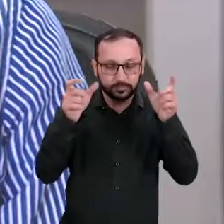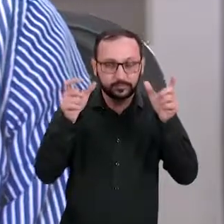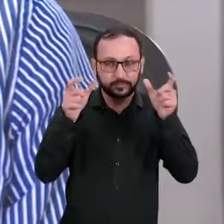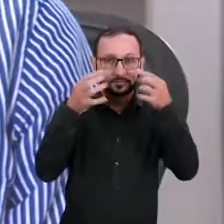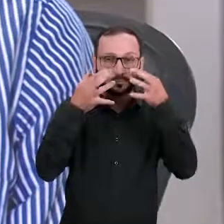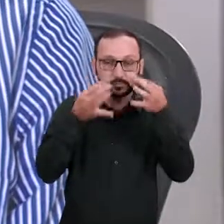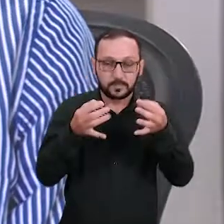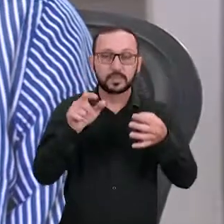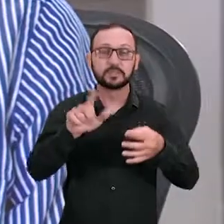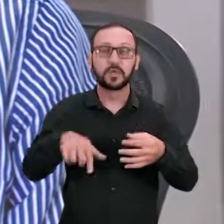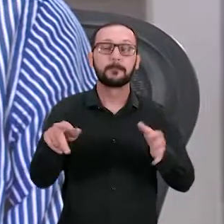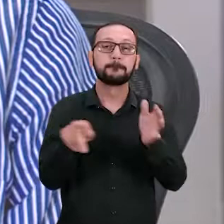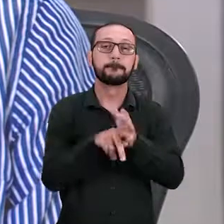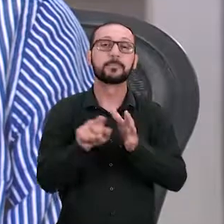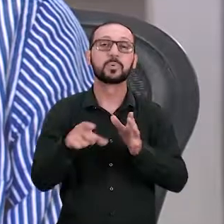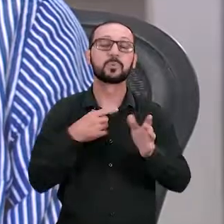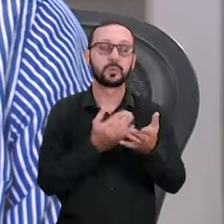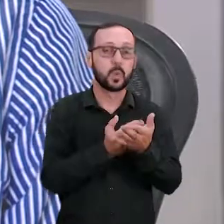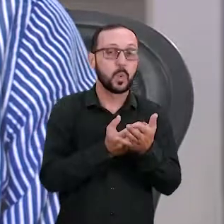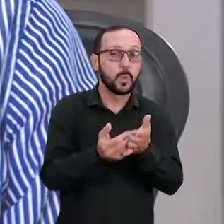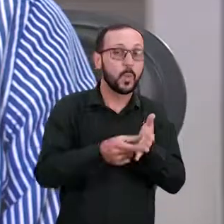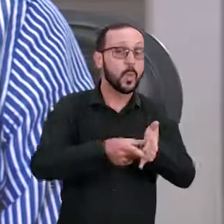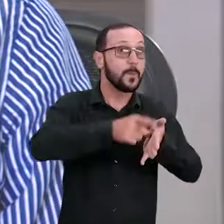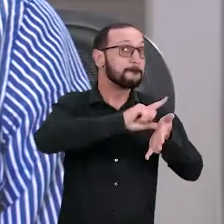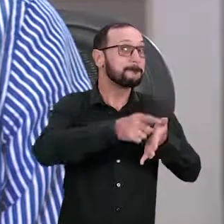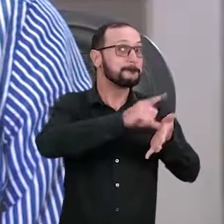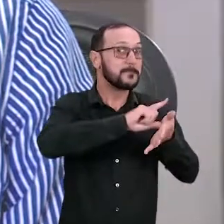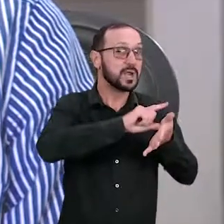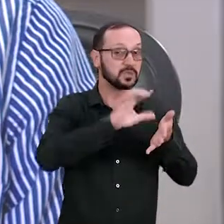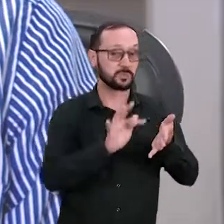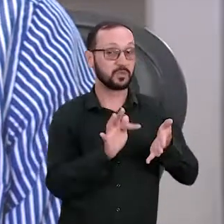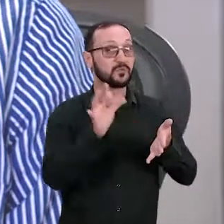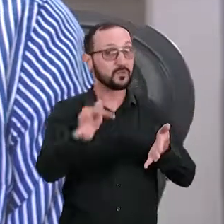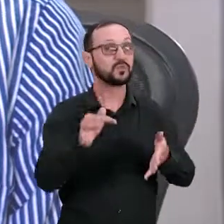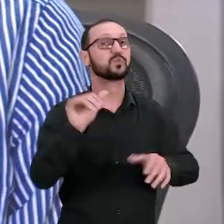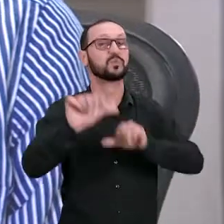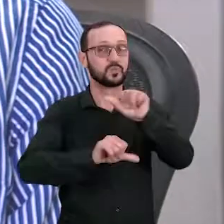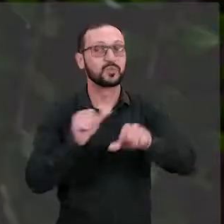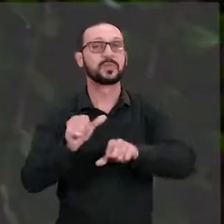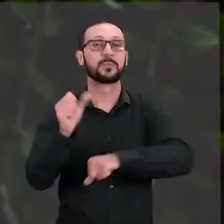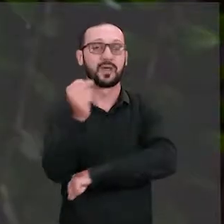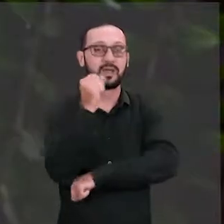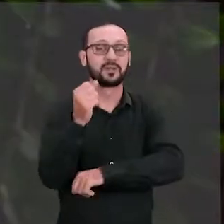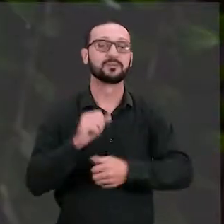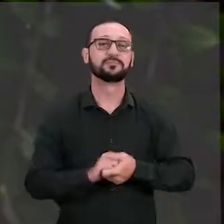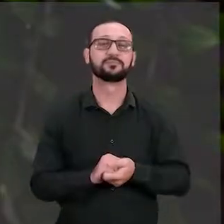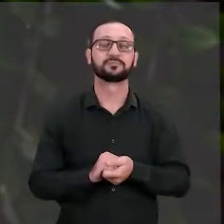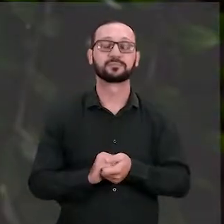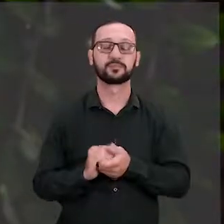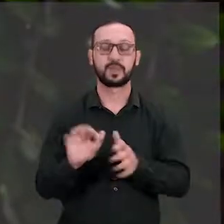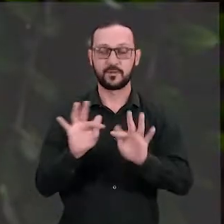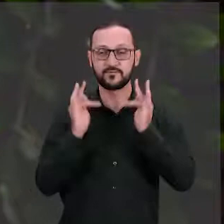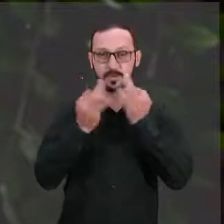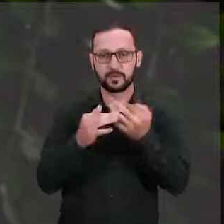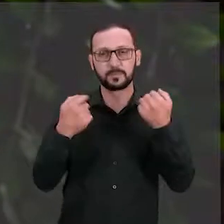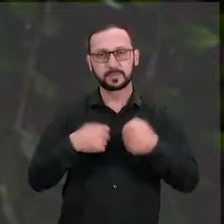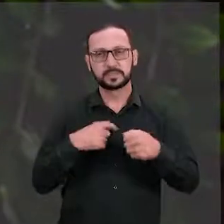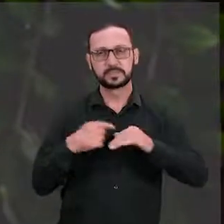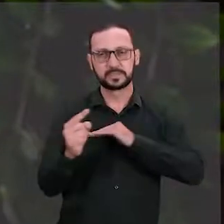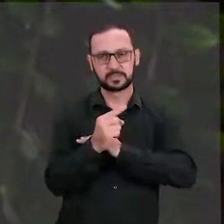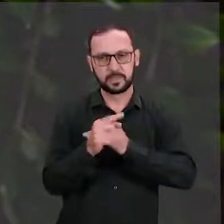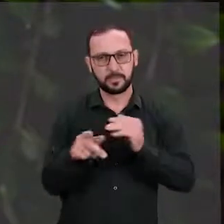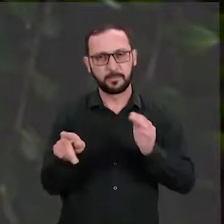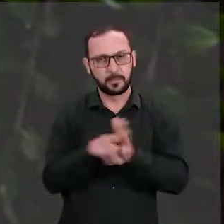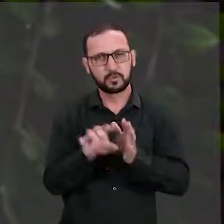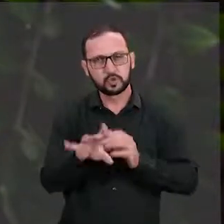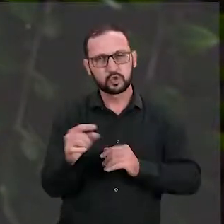porque isso podem ser sintomas preliminares de quadros graves de depressivo. Doutor, a família tem que fazer o tratamento, não é